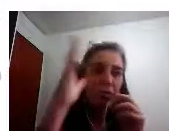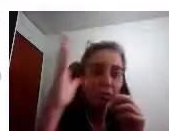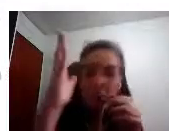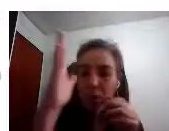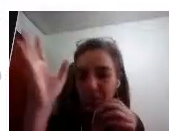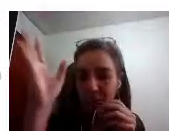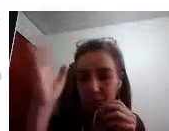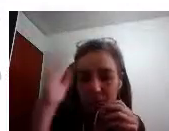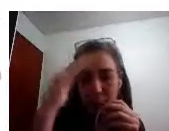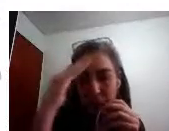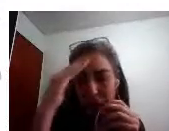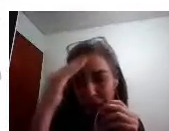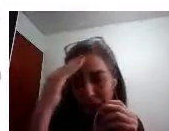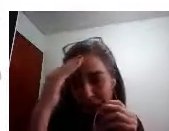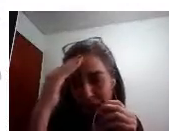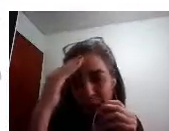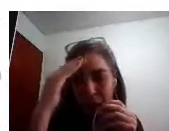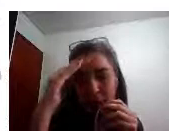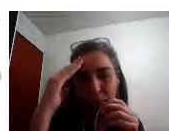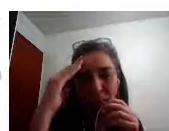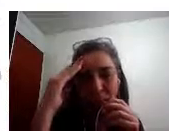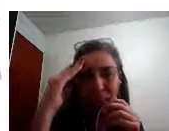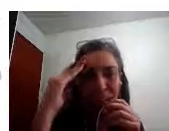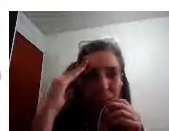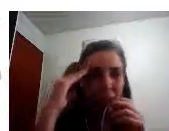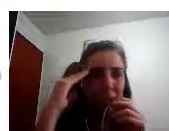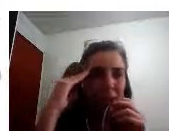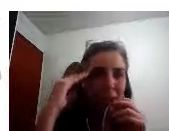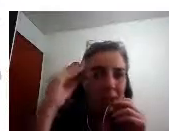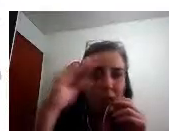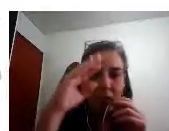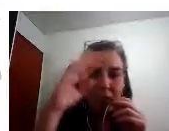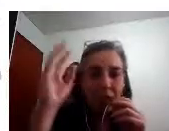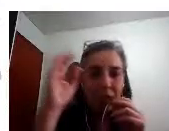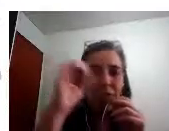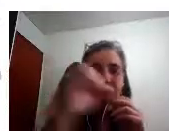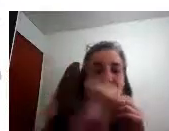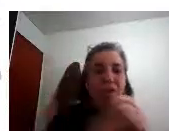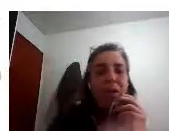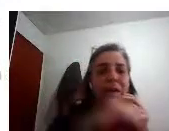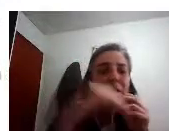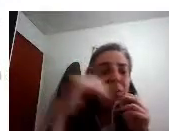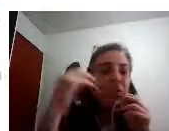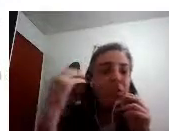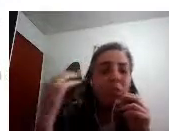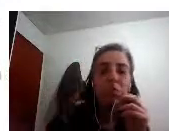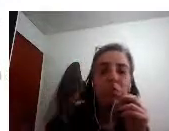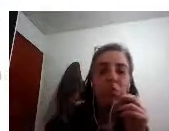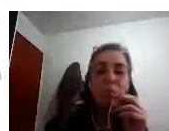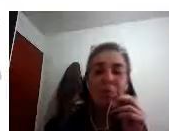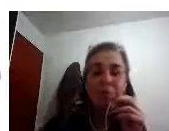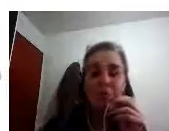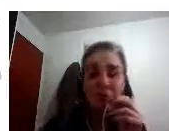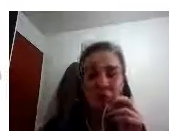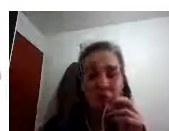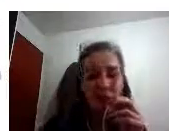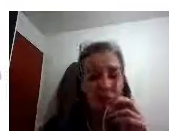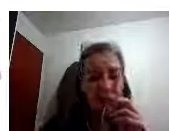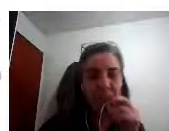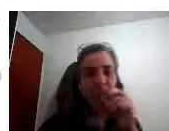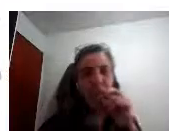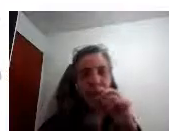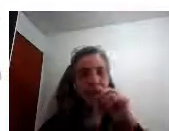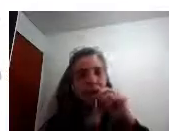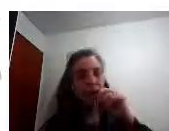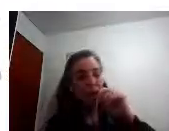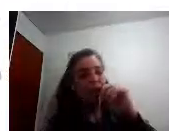esse último processo para a gente passar por essa pandemia maluca, né, que desconcertou a gente. Sejam todos muito bem-vindos agora ao nosso